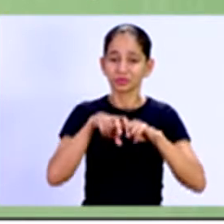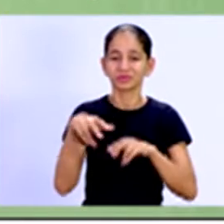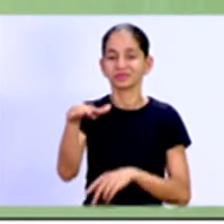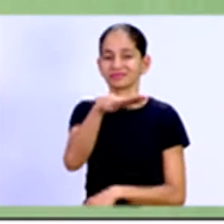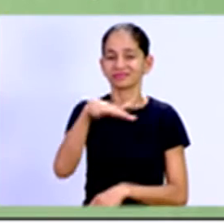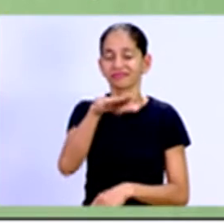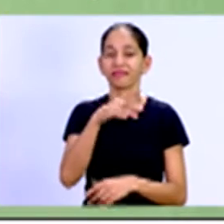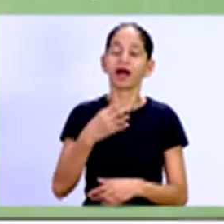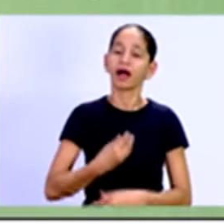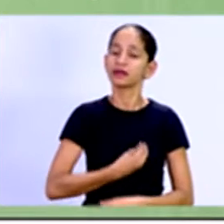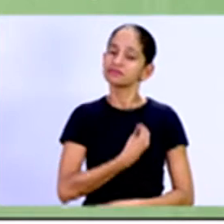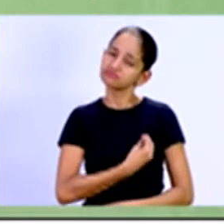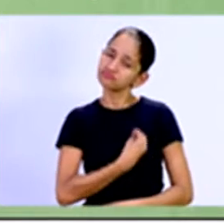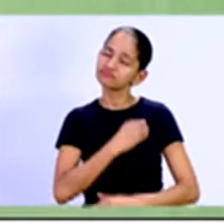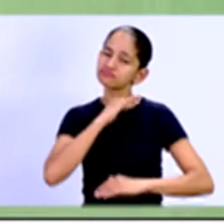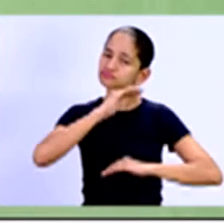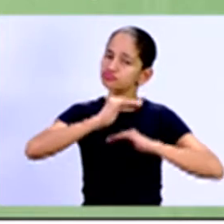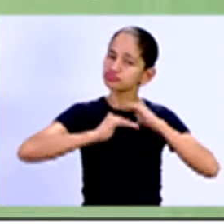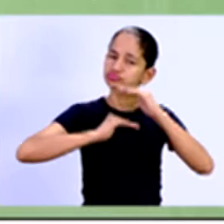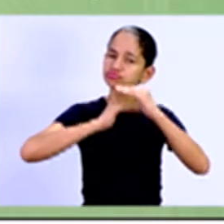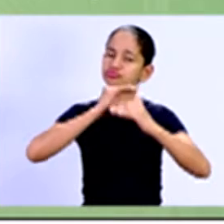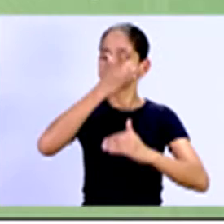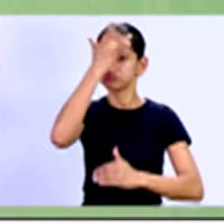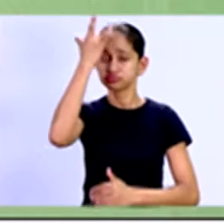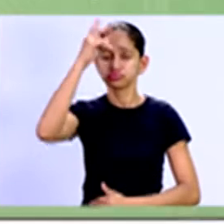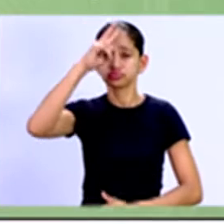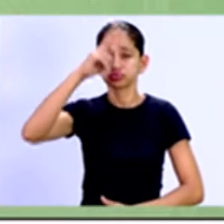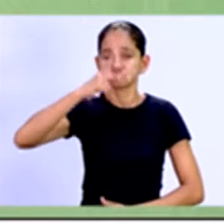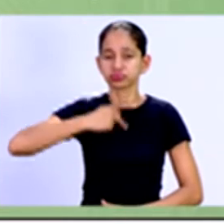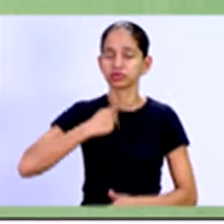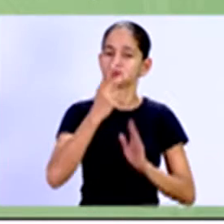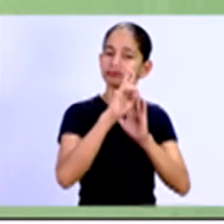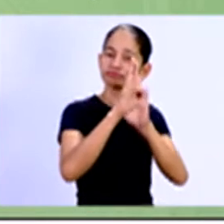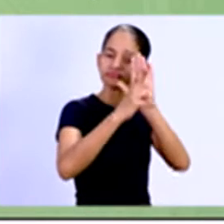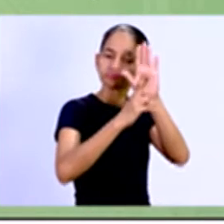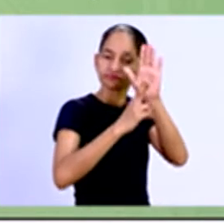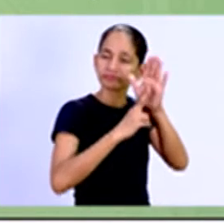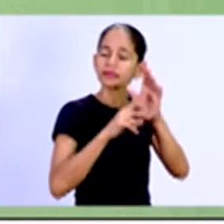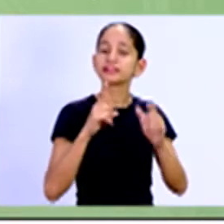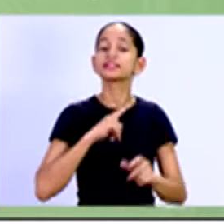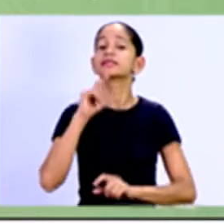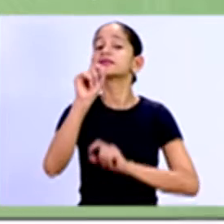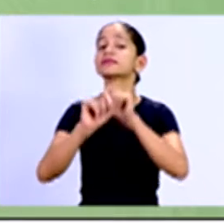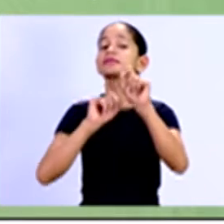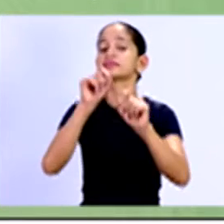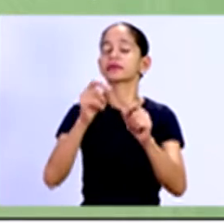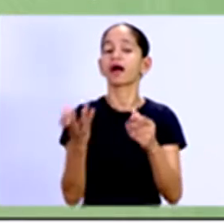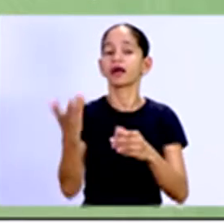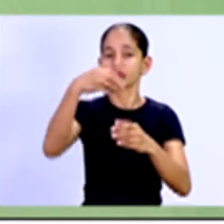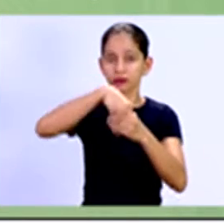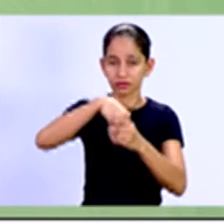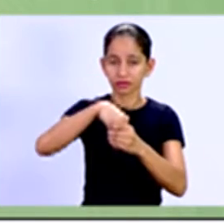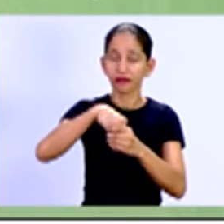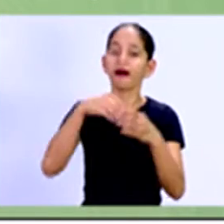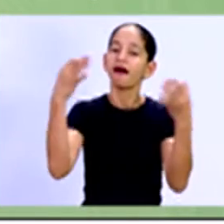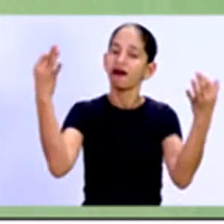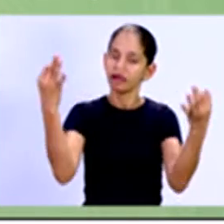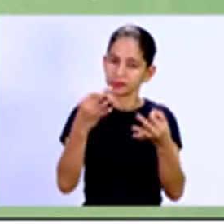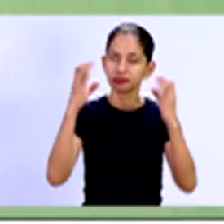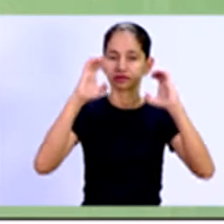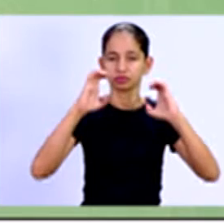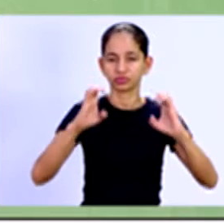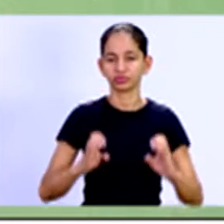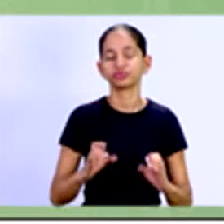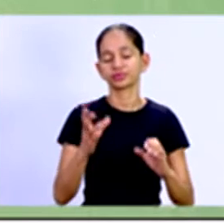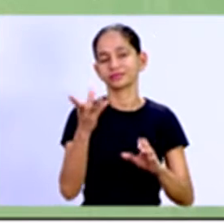que o ser humano instaura as normas a si mesmo, ele tem o quê? Né? Que aí entra a ética do dever de